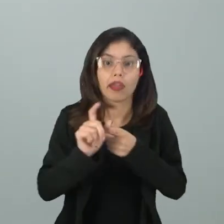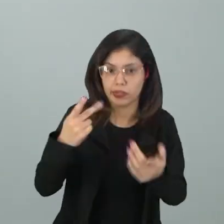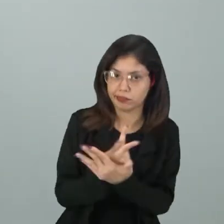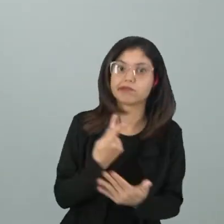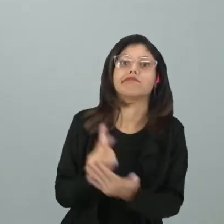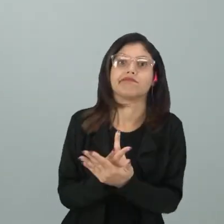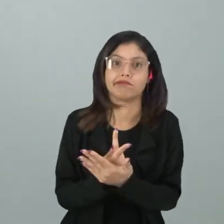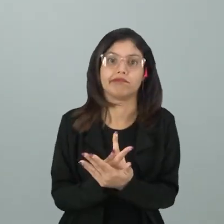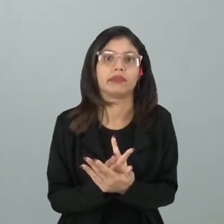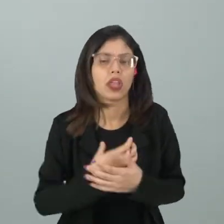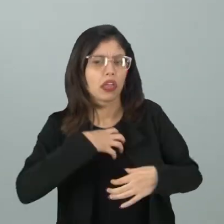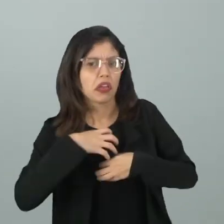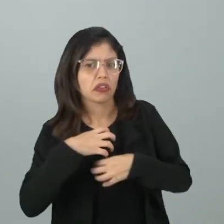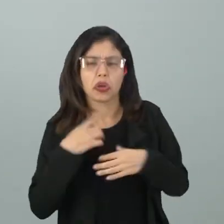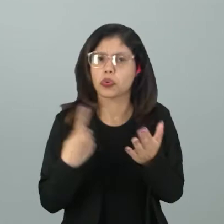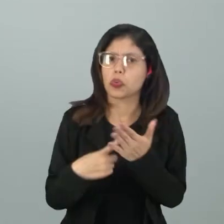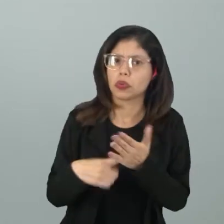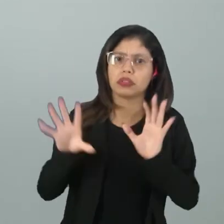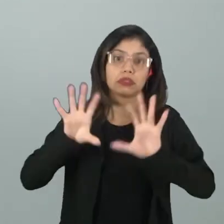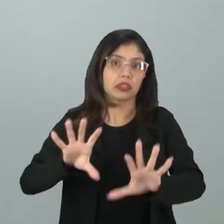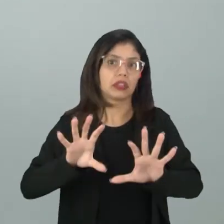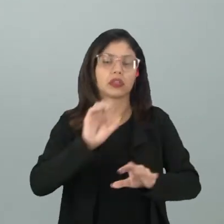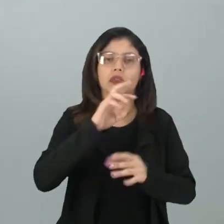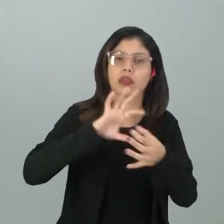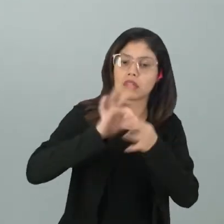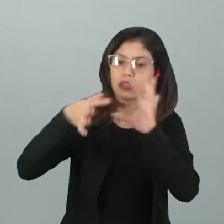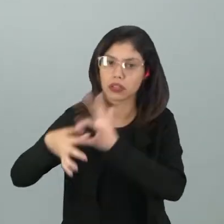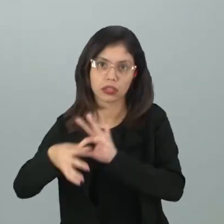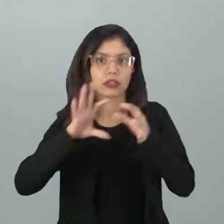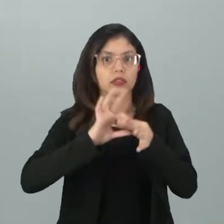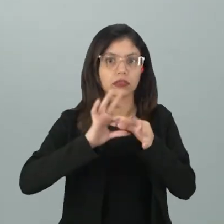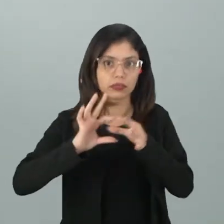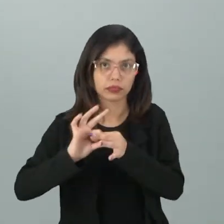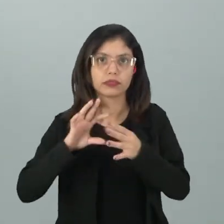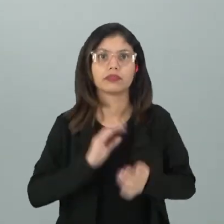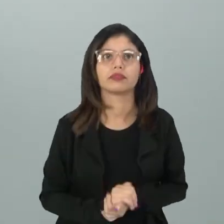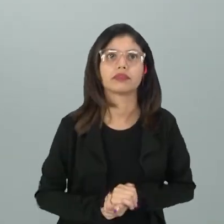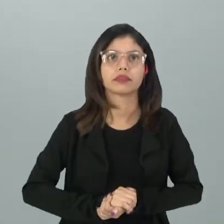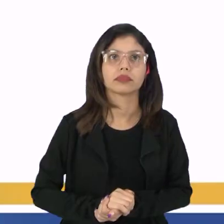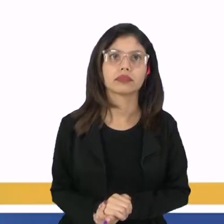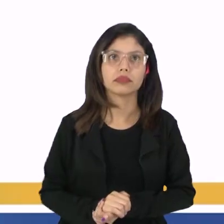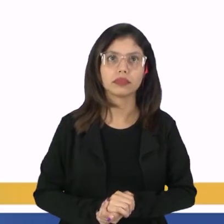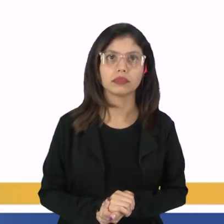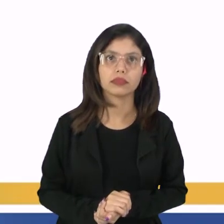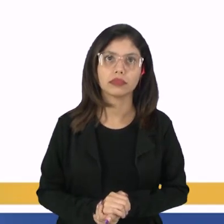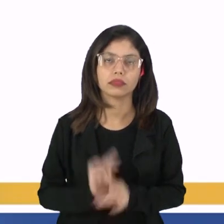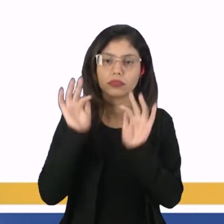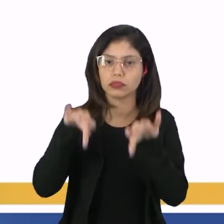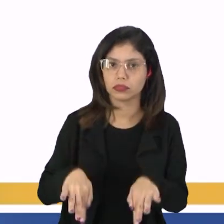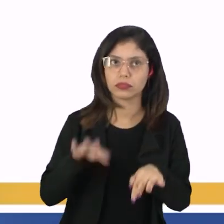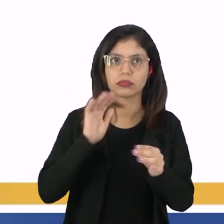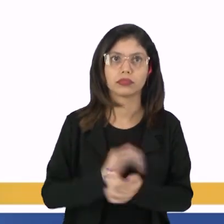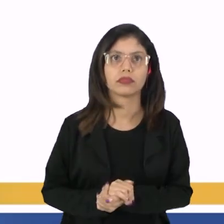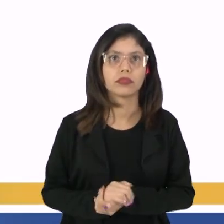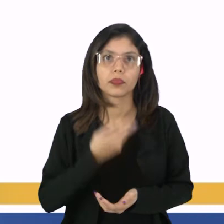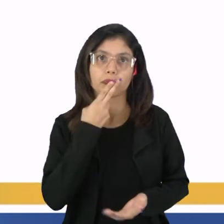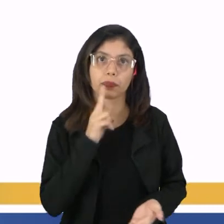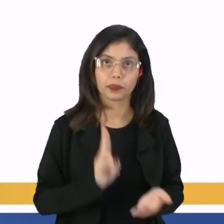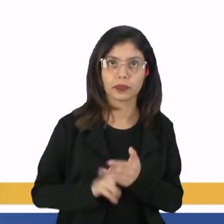palavra errada, sem sentido de concordância, coerência ou coesão do tipo, certo? Vamos lá. Consideração